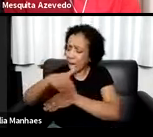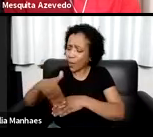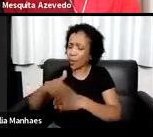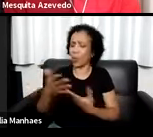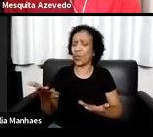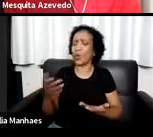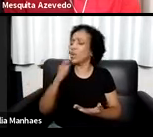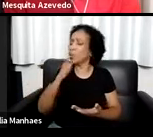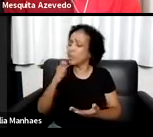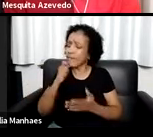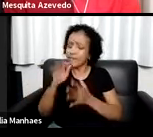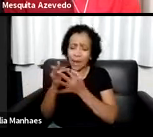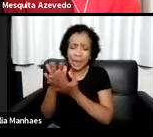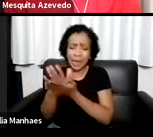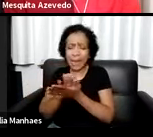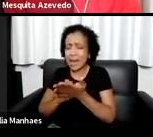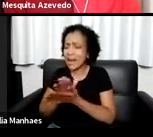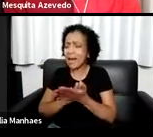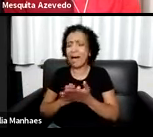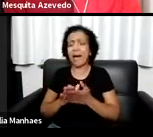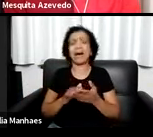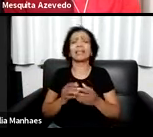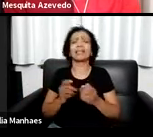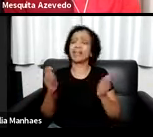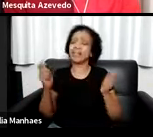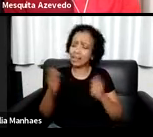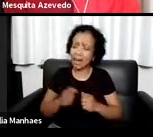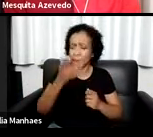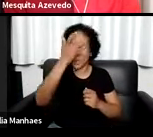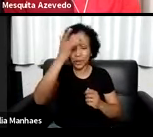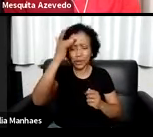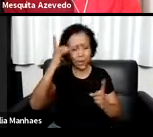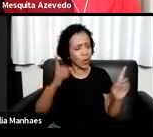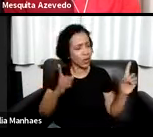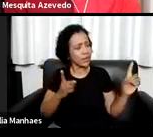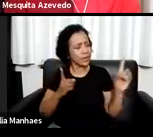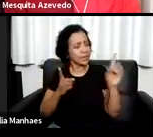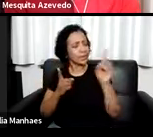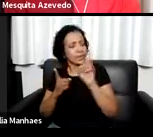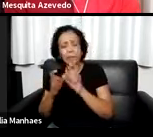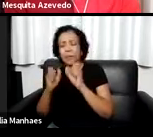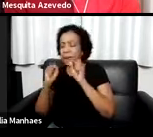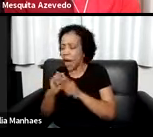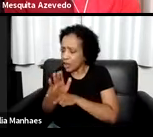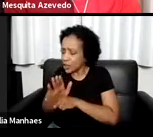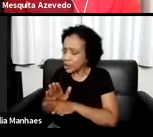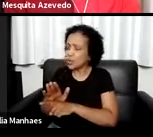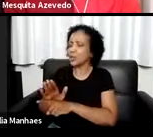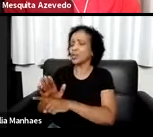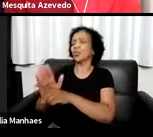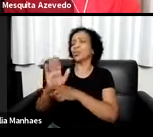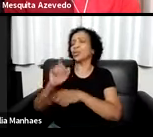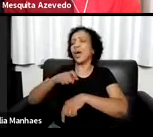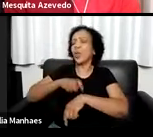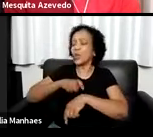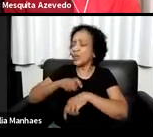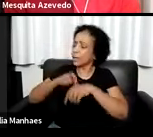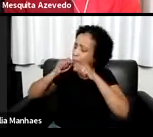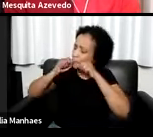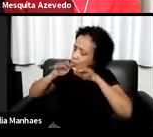Ó Pai querido, preserva-lhes a saúde. E que este tempo, ó Pai querido, seja um tempo de bênçãos também